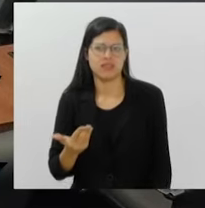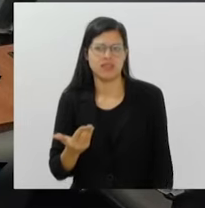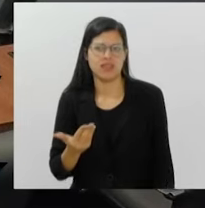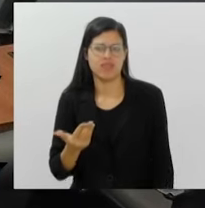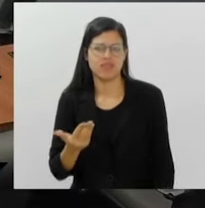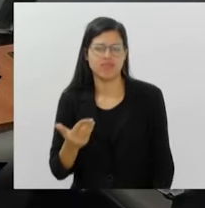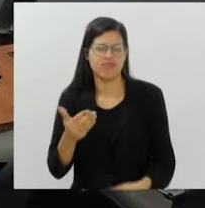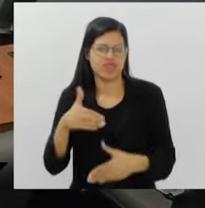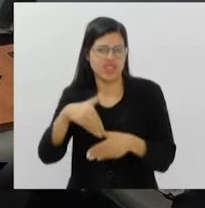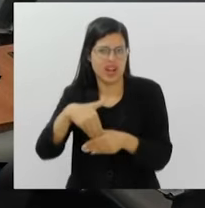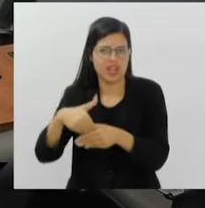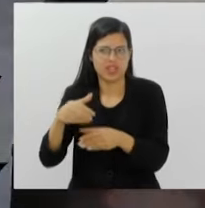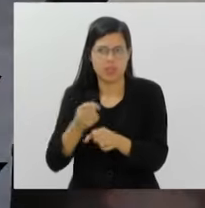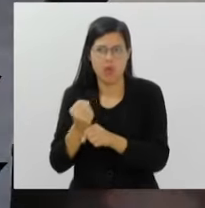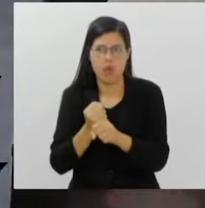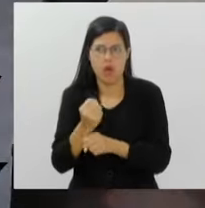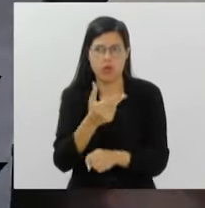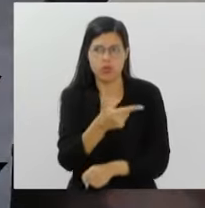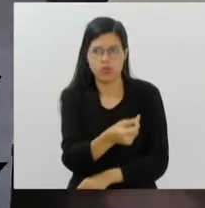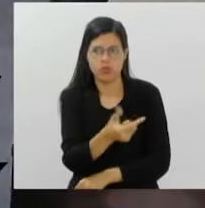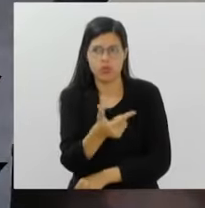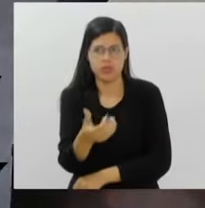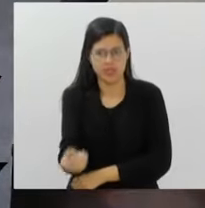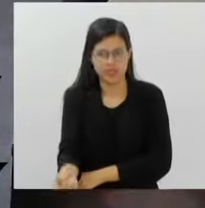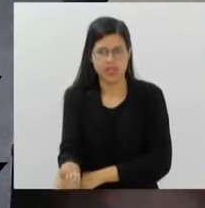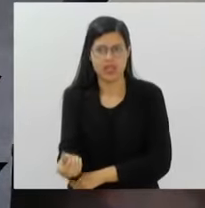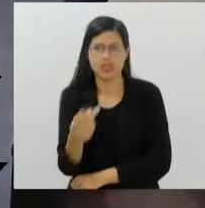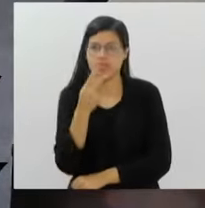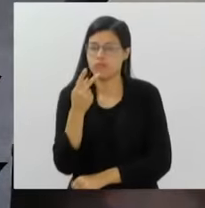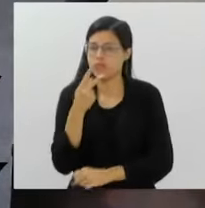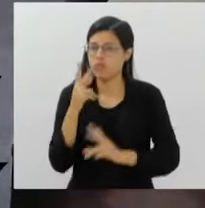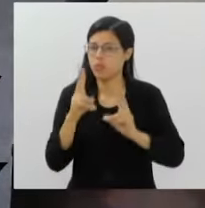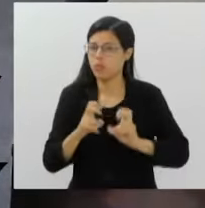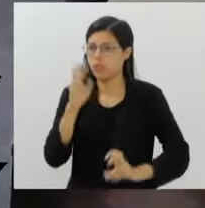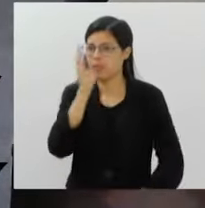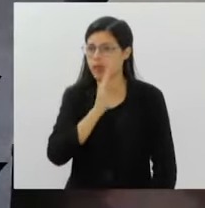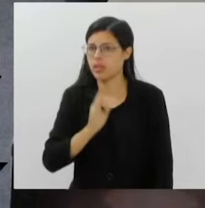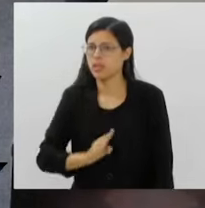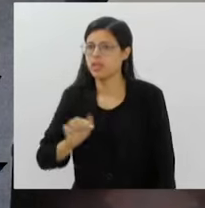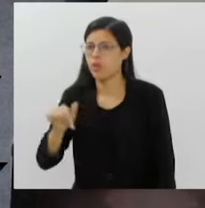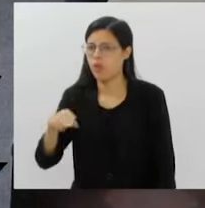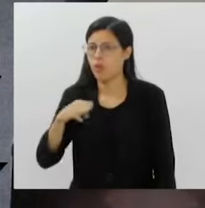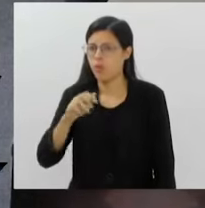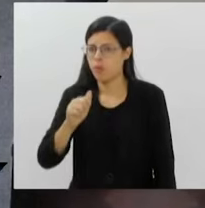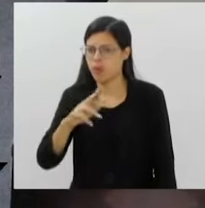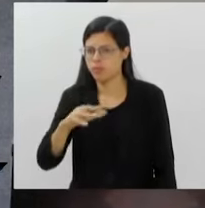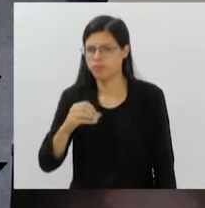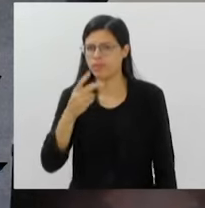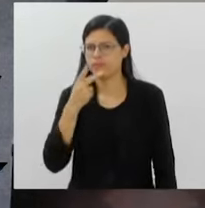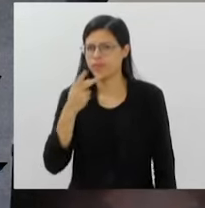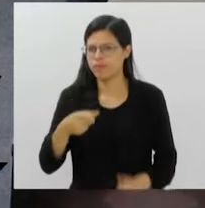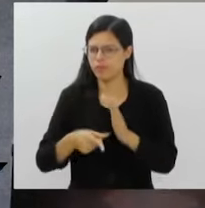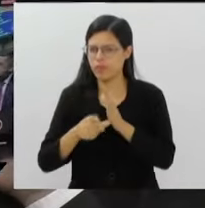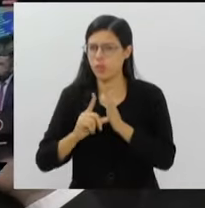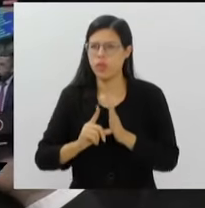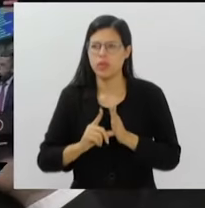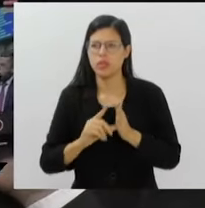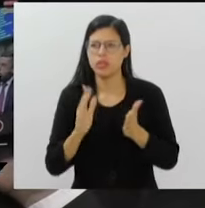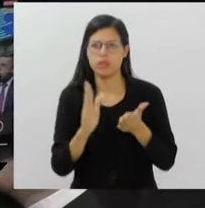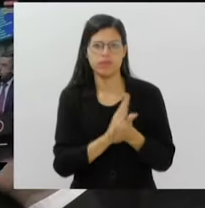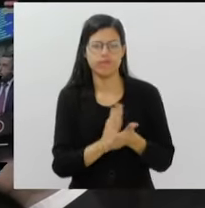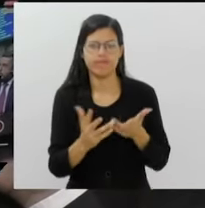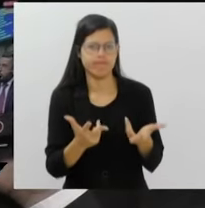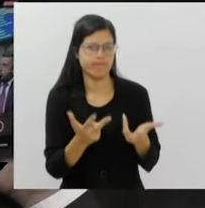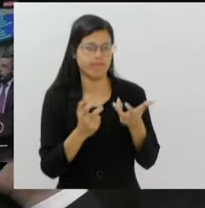a falar do Brasil. O Alberto falou algo aqui que, repito, passa, às vezes, despercebido no ouvido da gente. O que